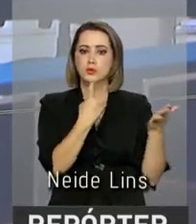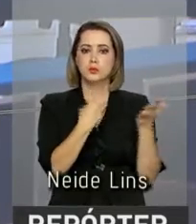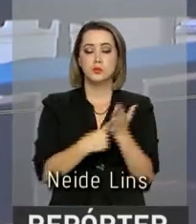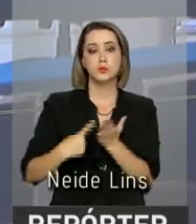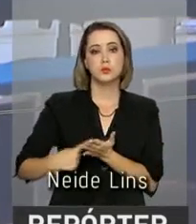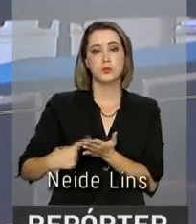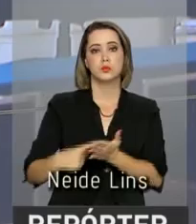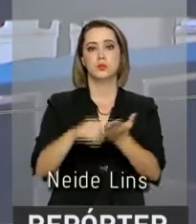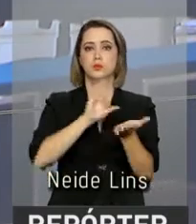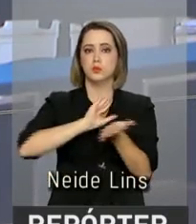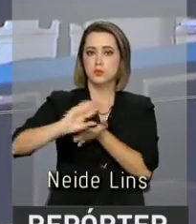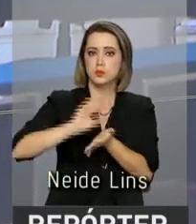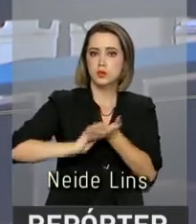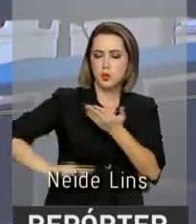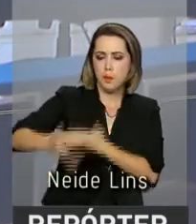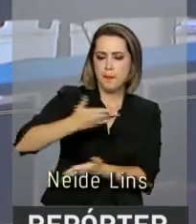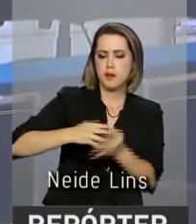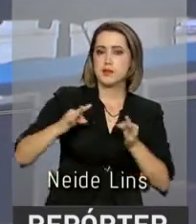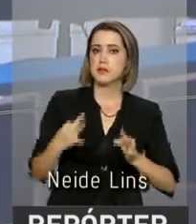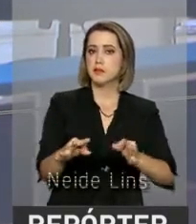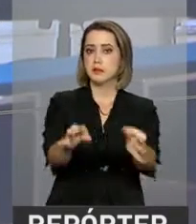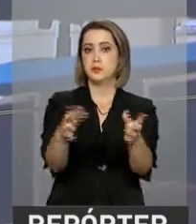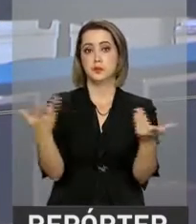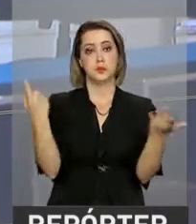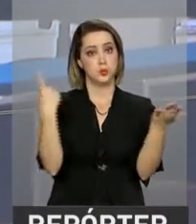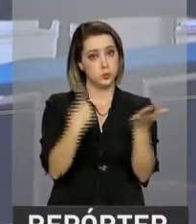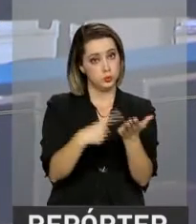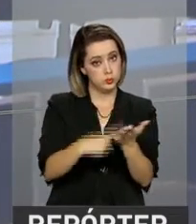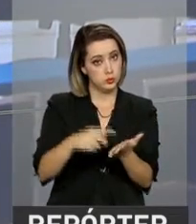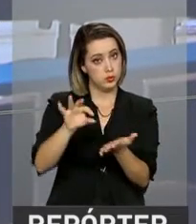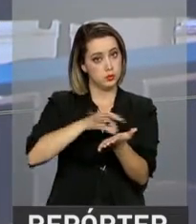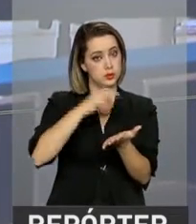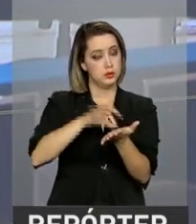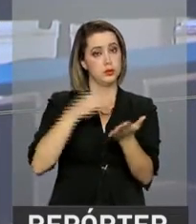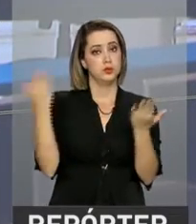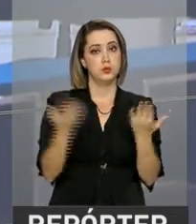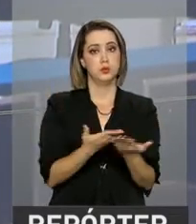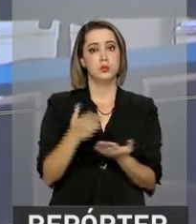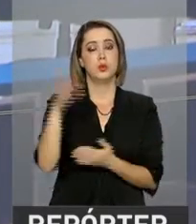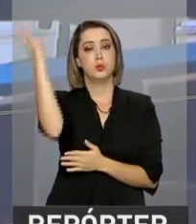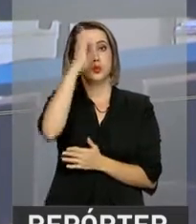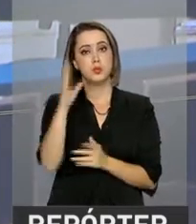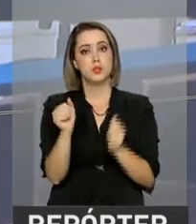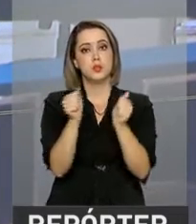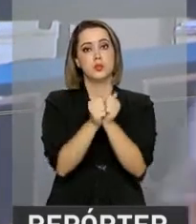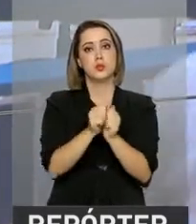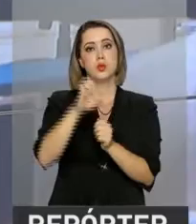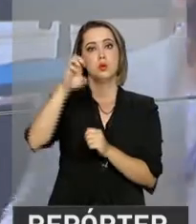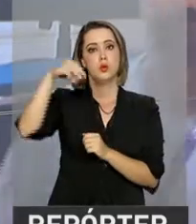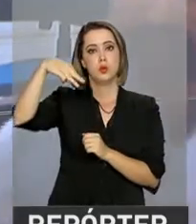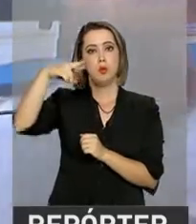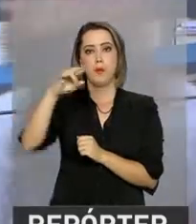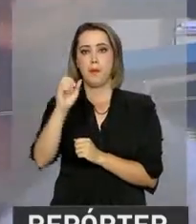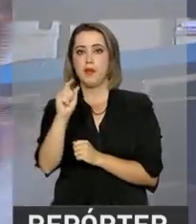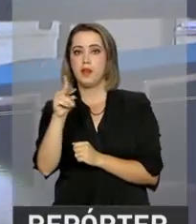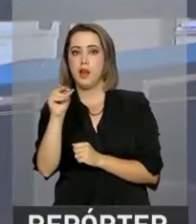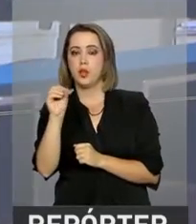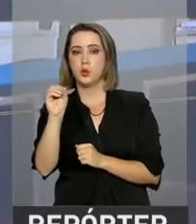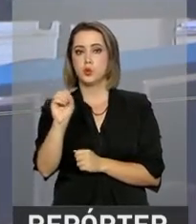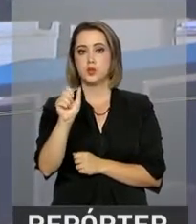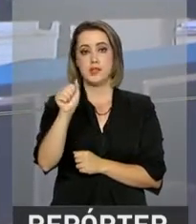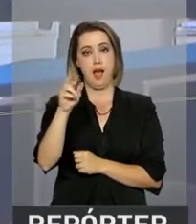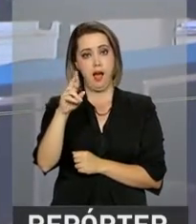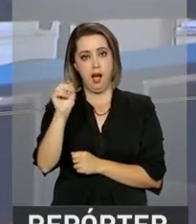para investimentos e cooperação técnica foram firmados hoje entre brasil e emirados árabes unidos o presidente michel temer